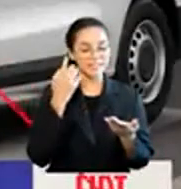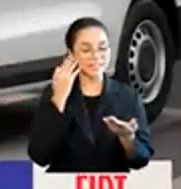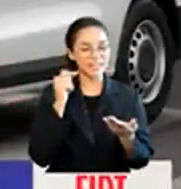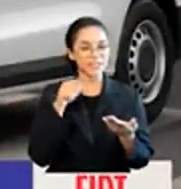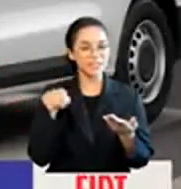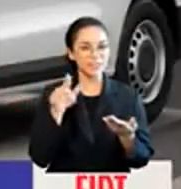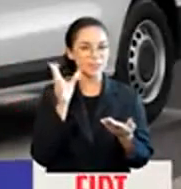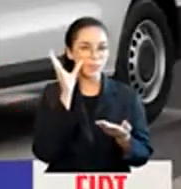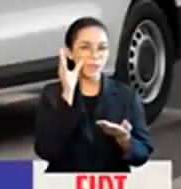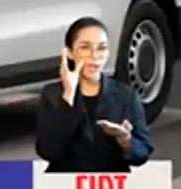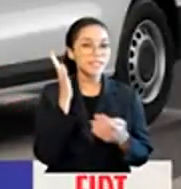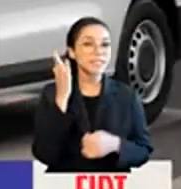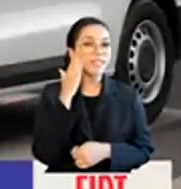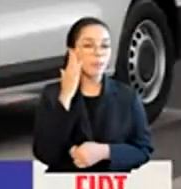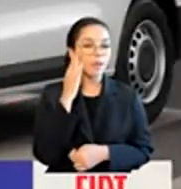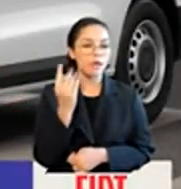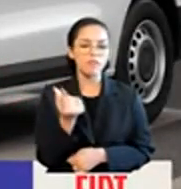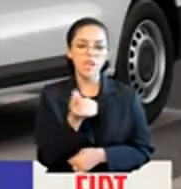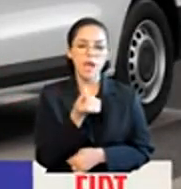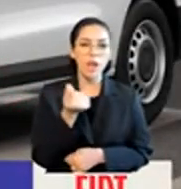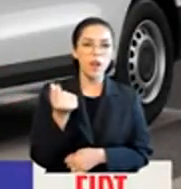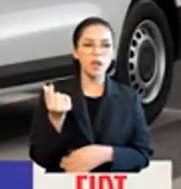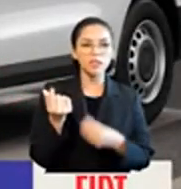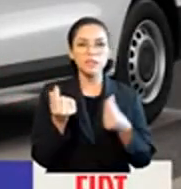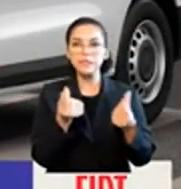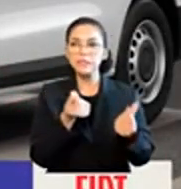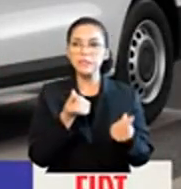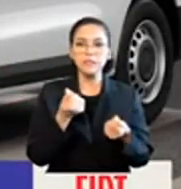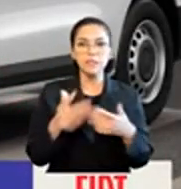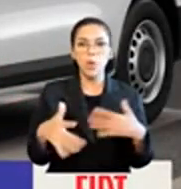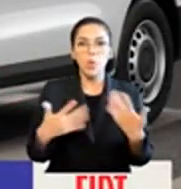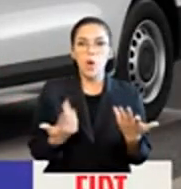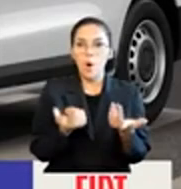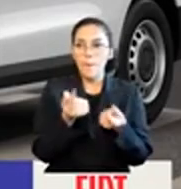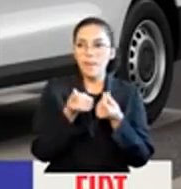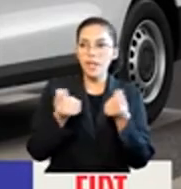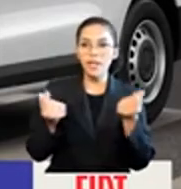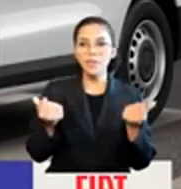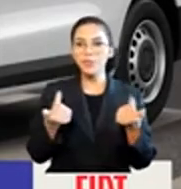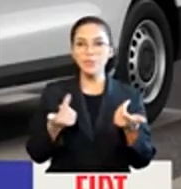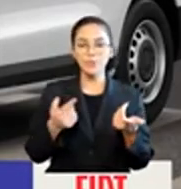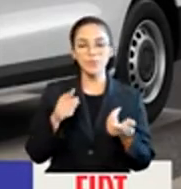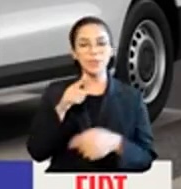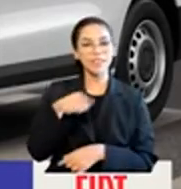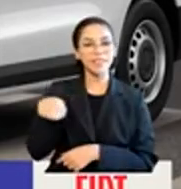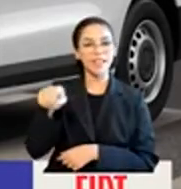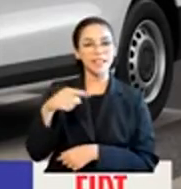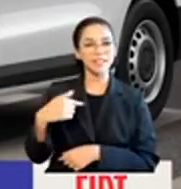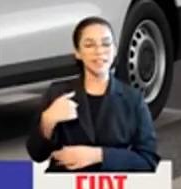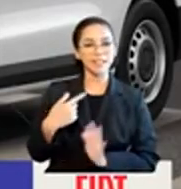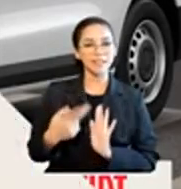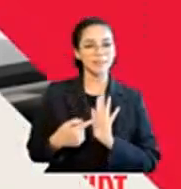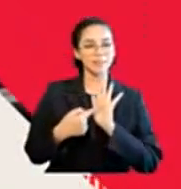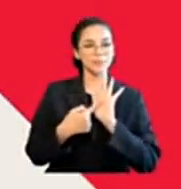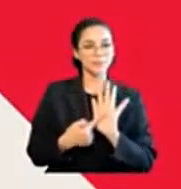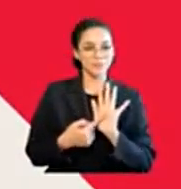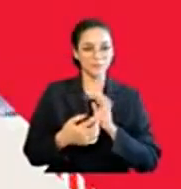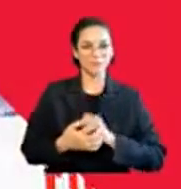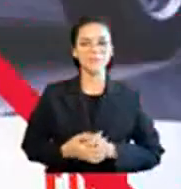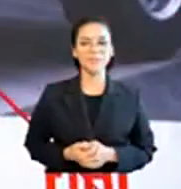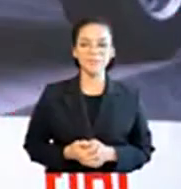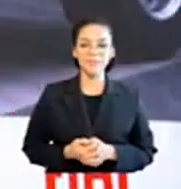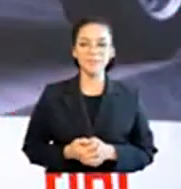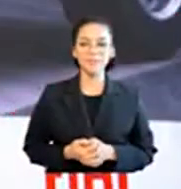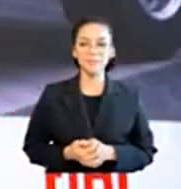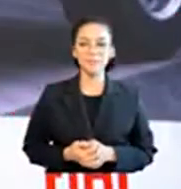para saber os valores de venda, os preços definitivamente dessas versões térmica e elétrica, não é isso? Muito